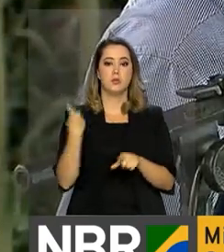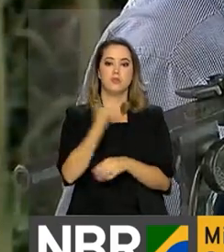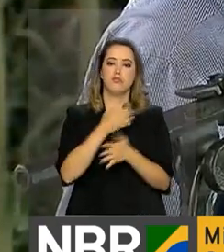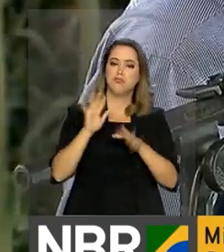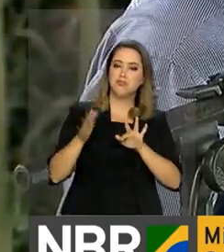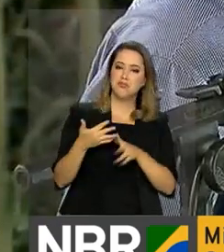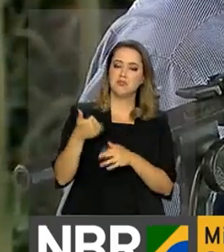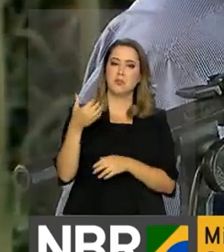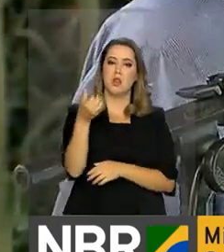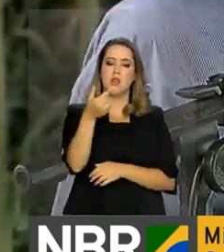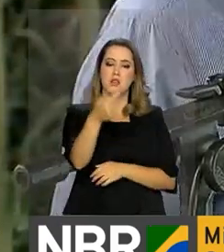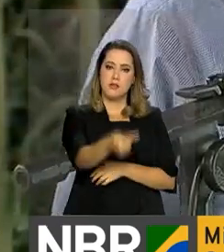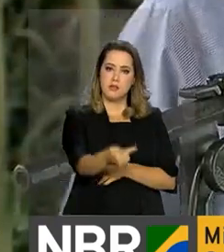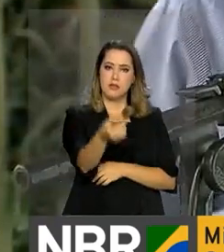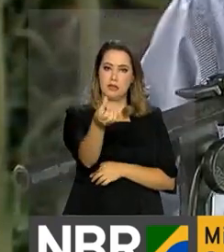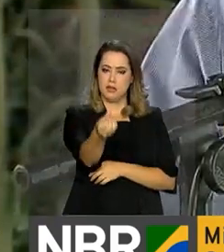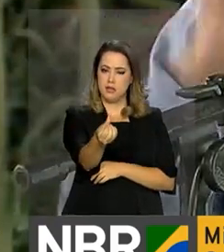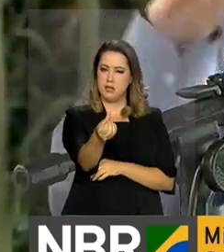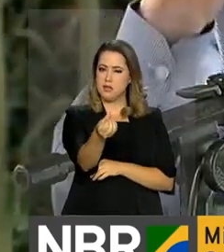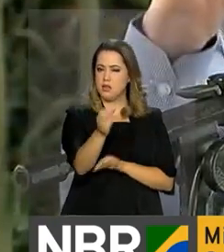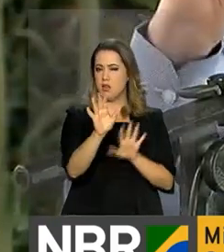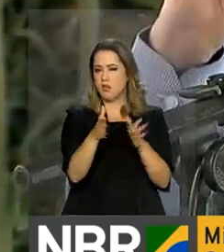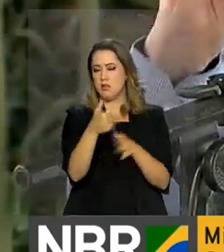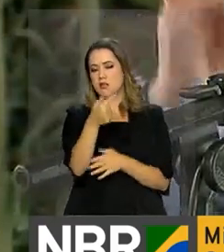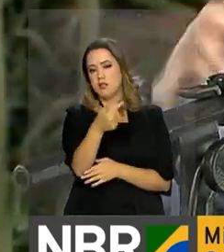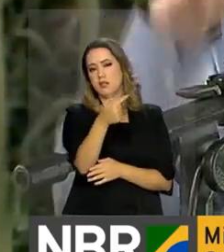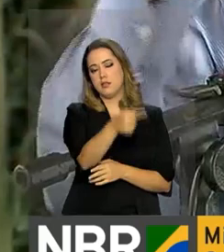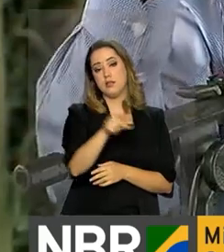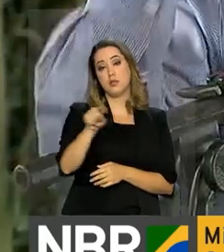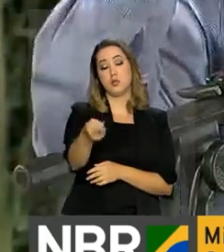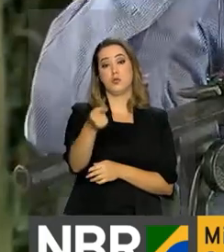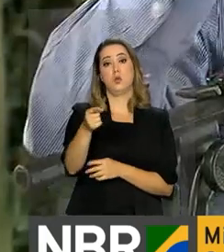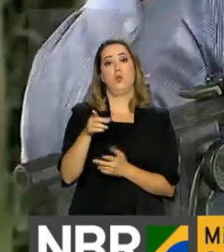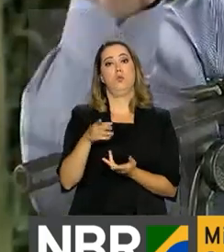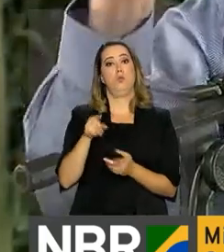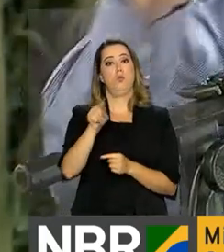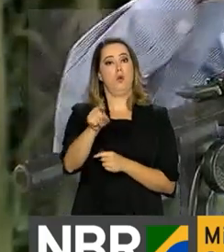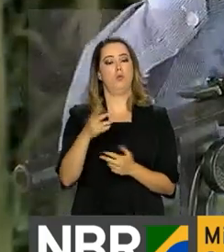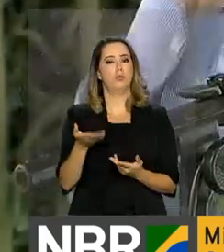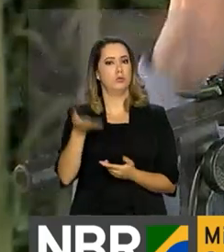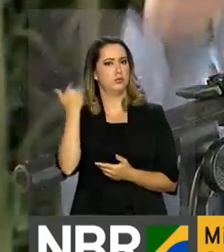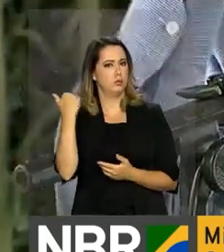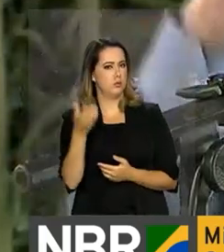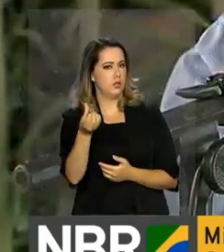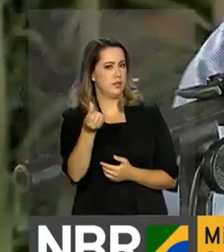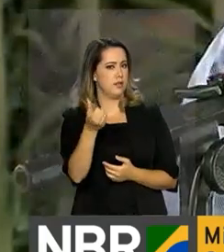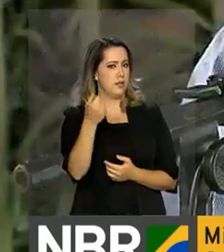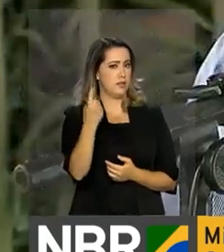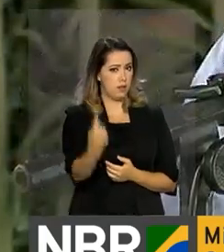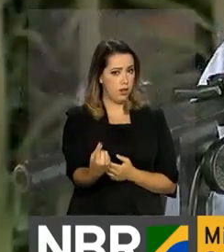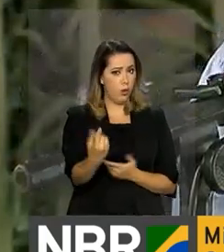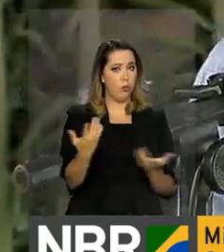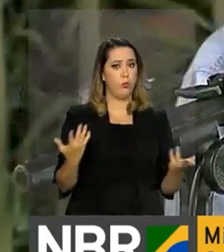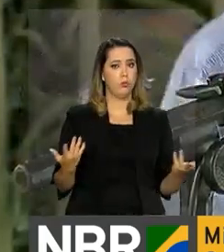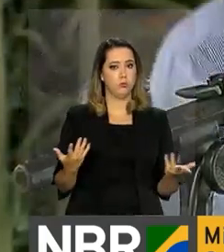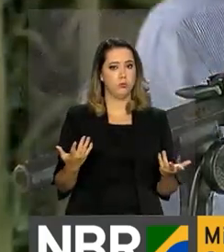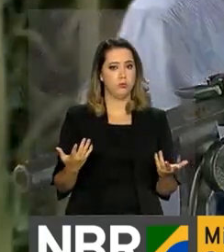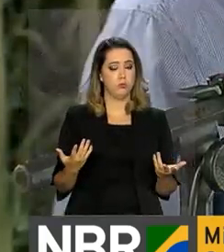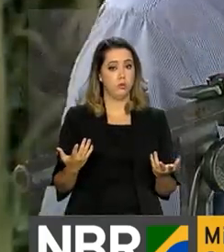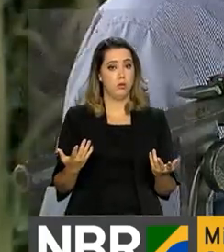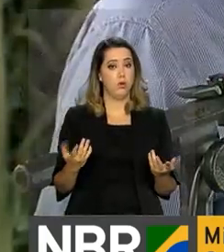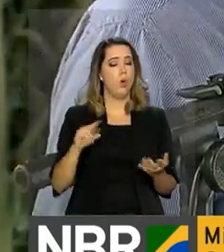cerca de 76 a 77 mil pontos, quando o máximo era 60 mil pontos, 61 mil pontos. Isso